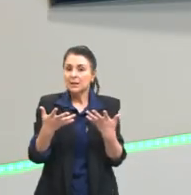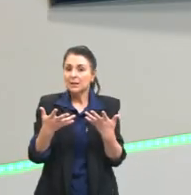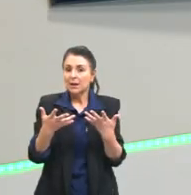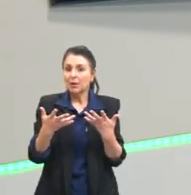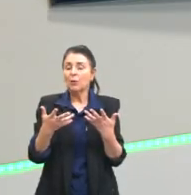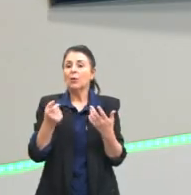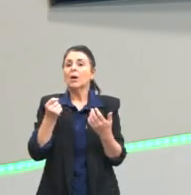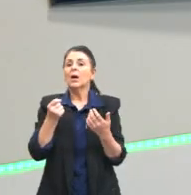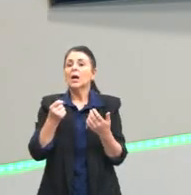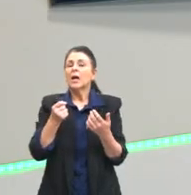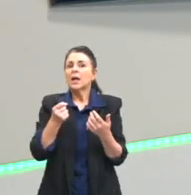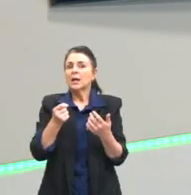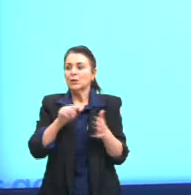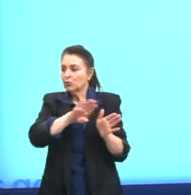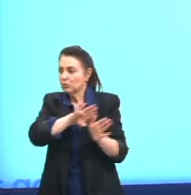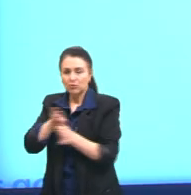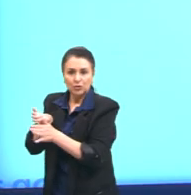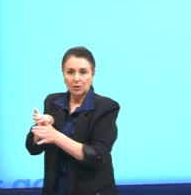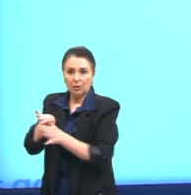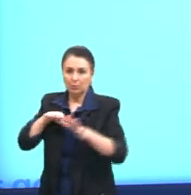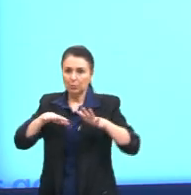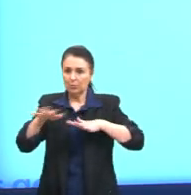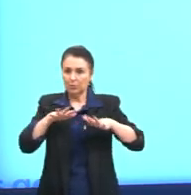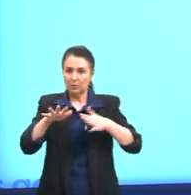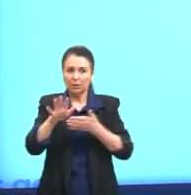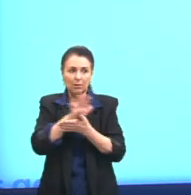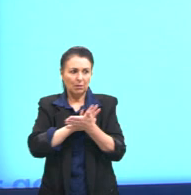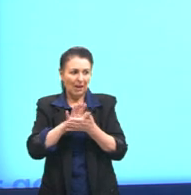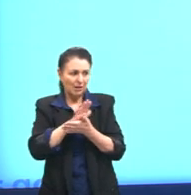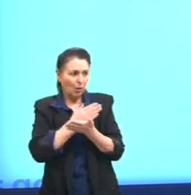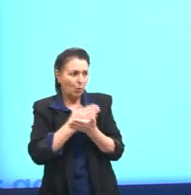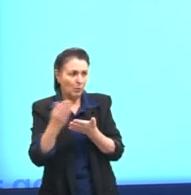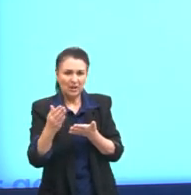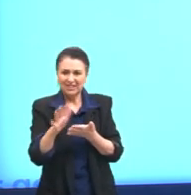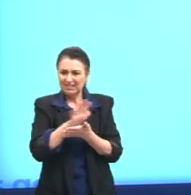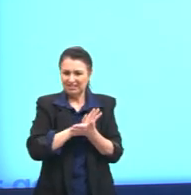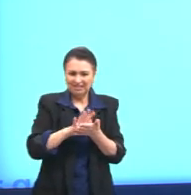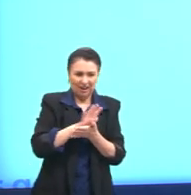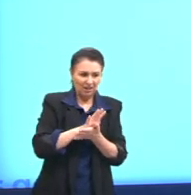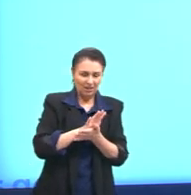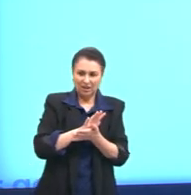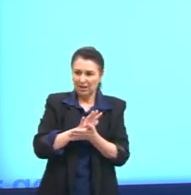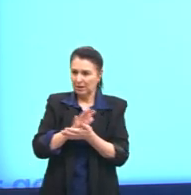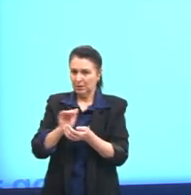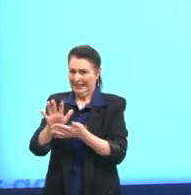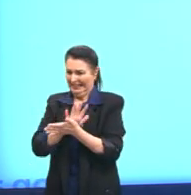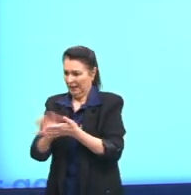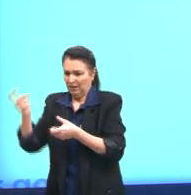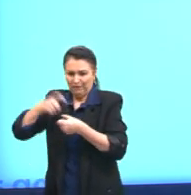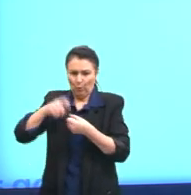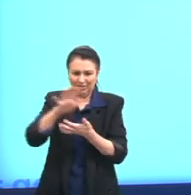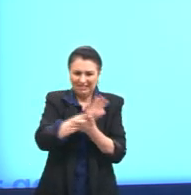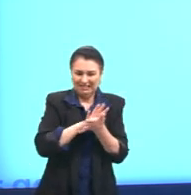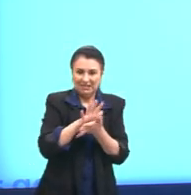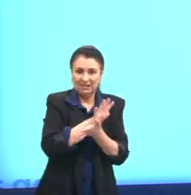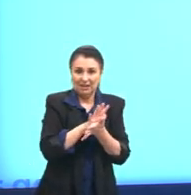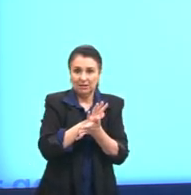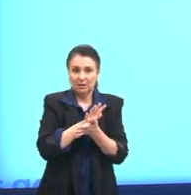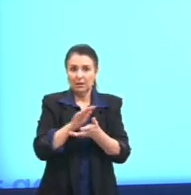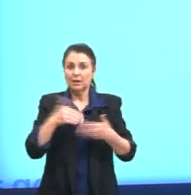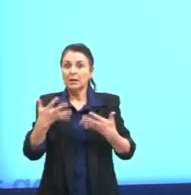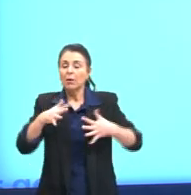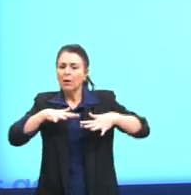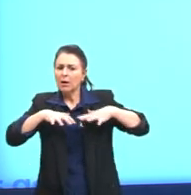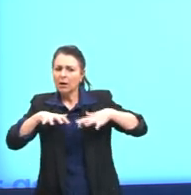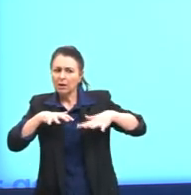coloca hora ele critica o movimento né É nada nasce do nada nada que tornam nada então esse terno essa mobilidade